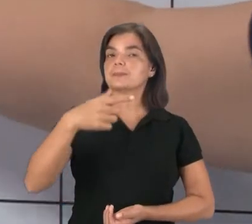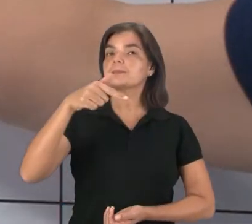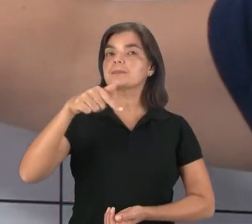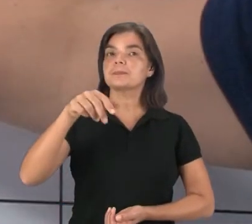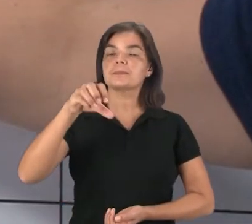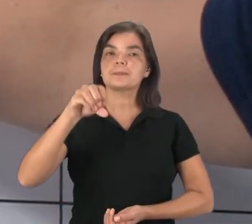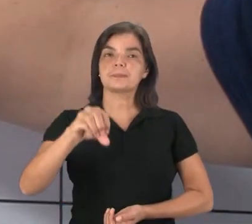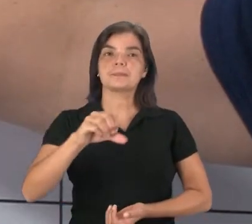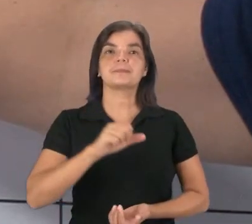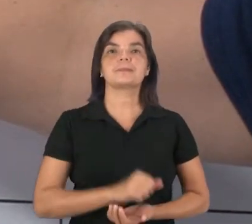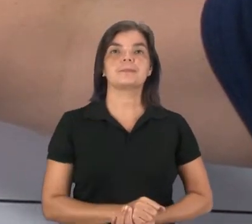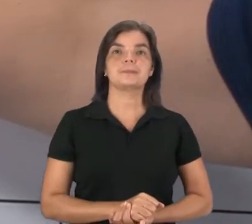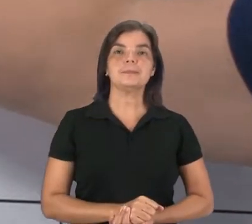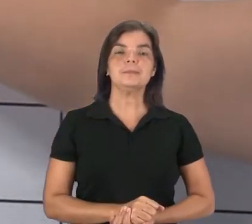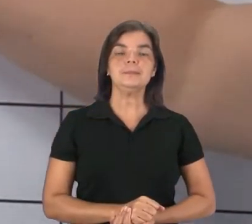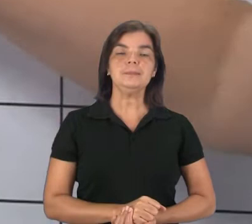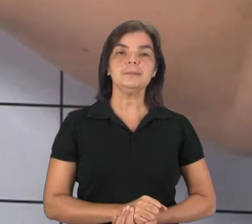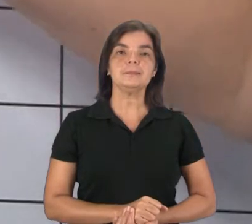né? E tenho